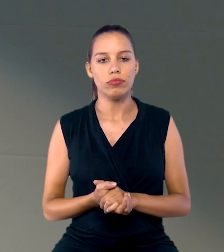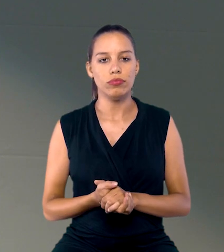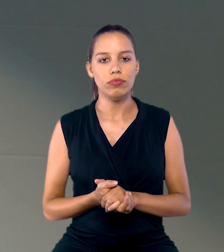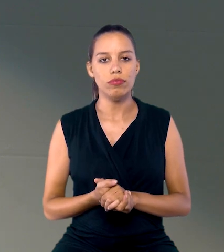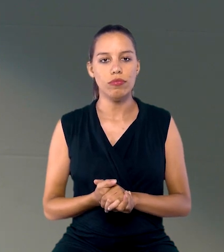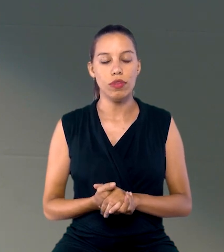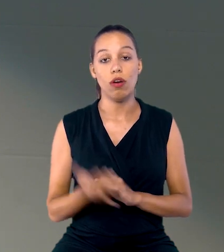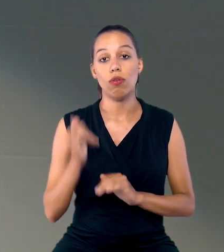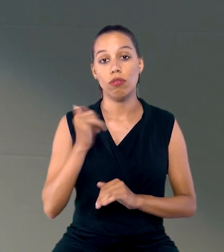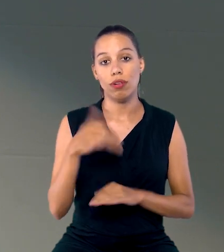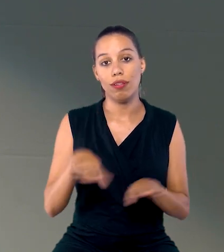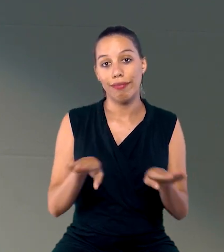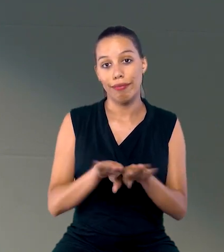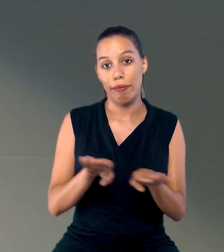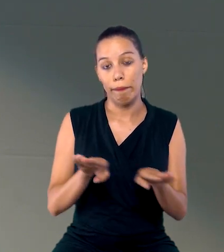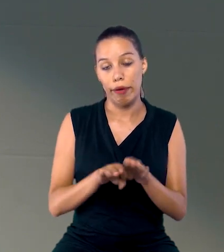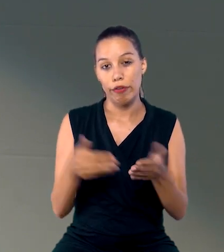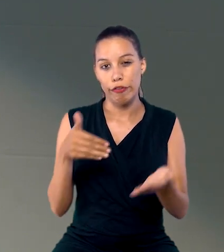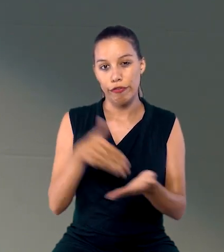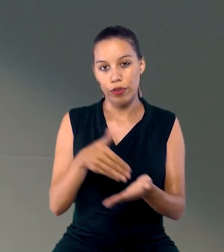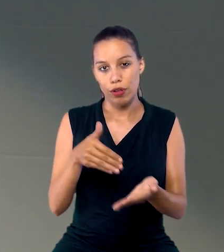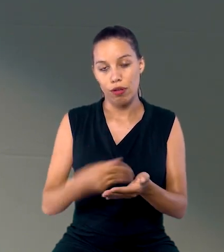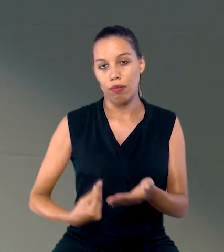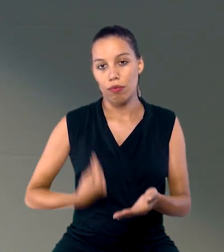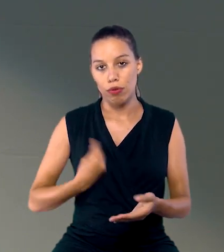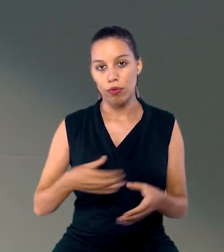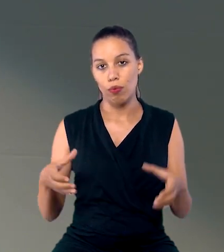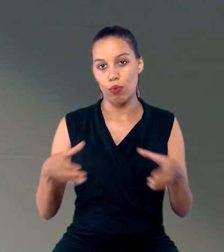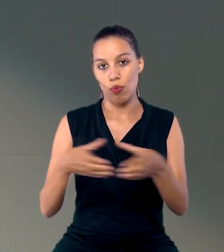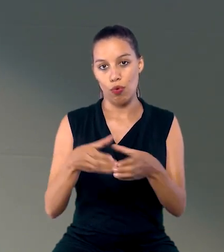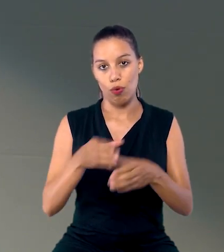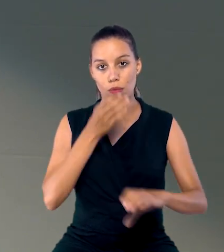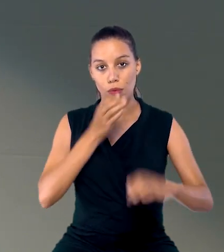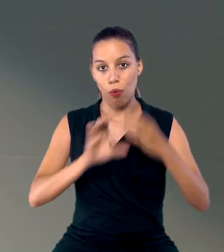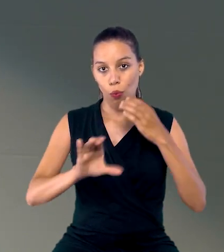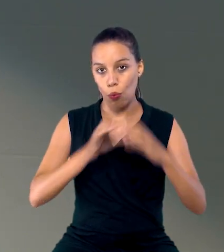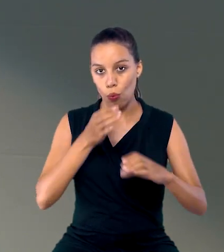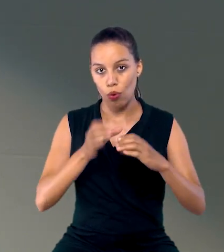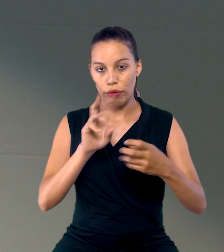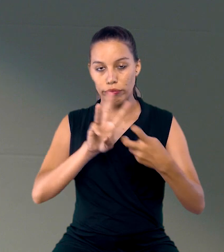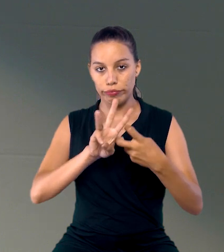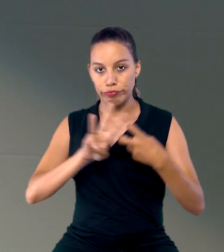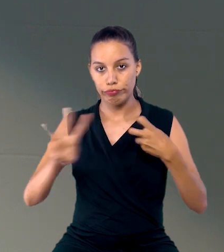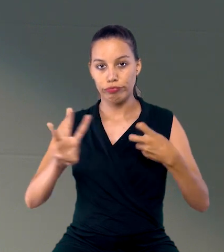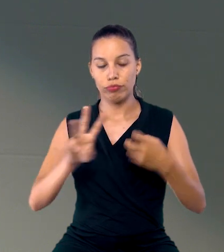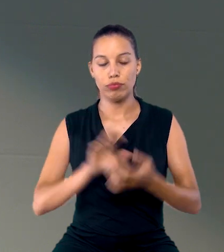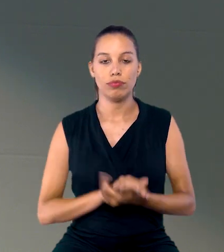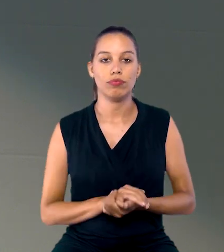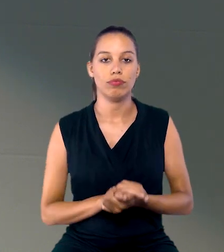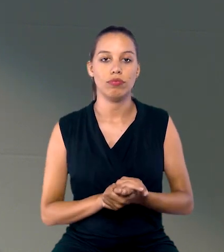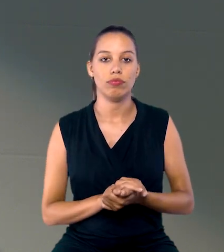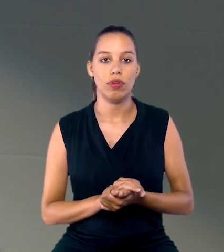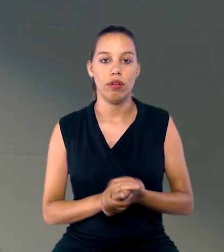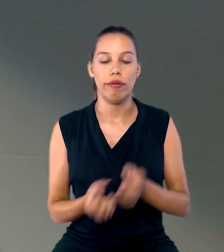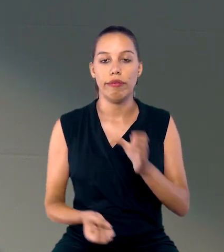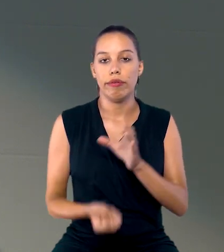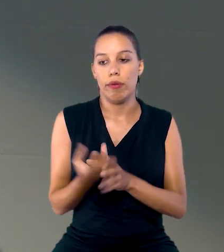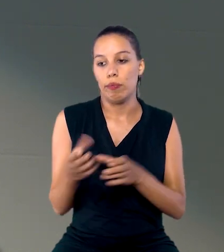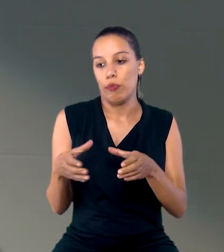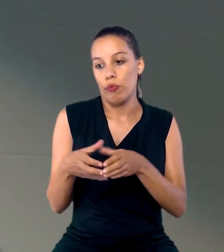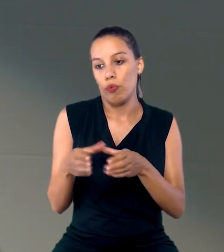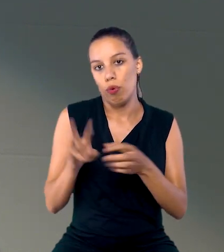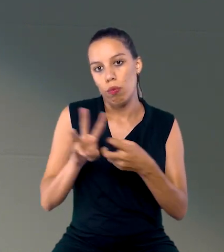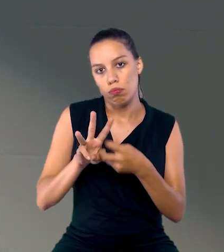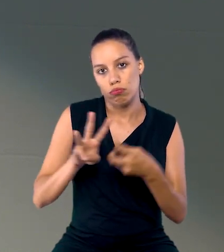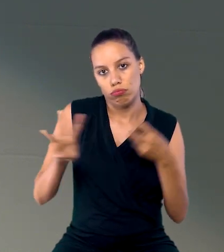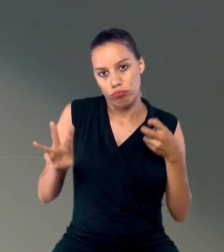formas de amar. Contaremos também, ao final do bate-papo, com a participação do coro Caricueri, formado